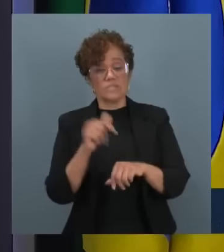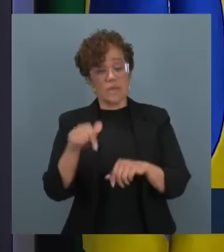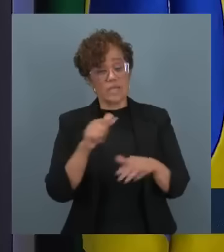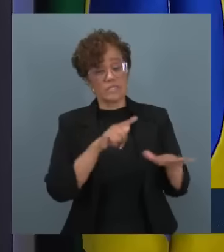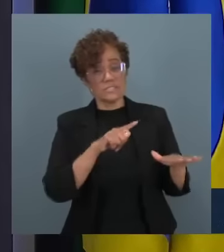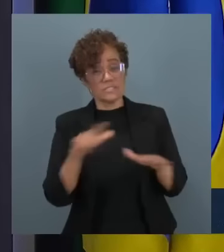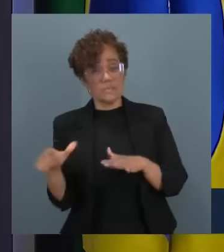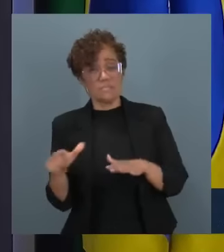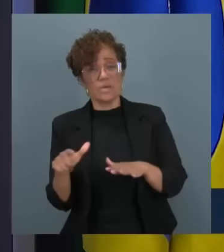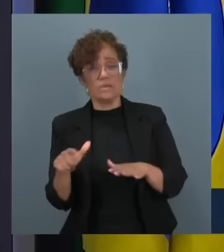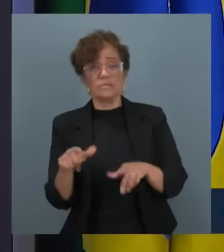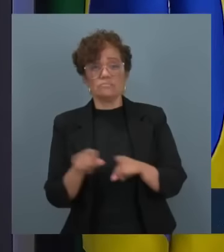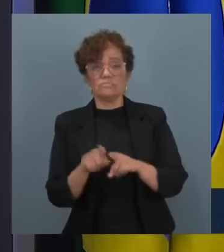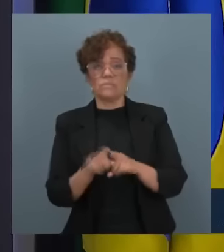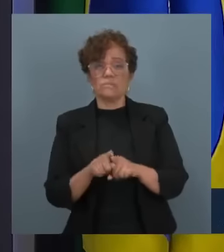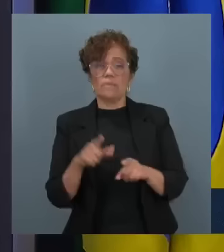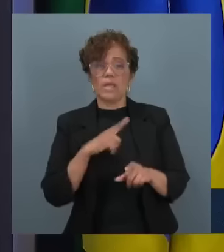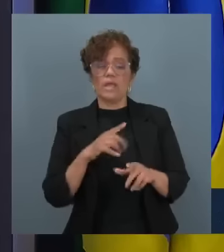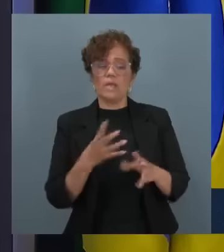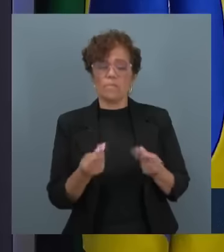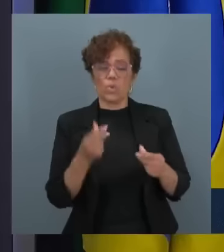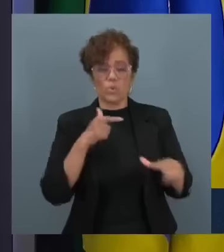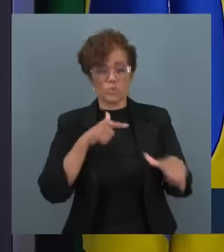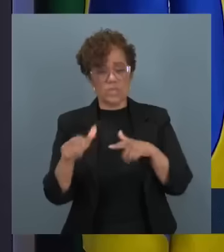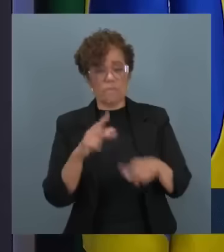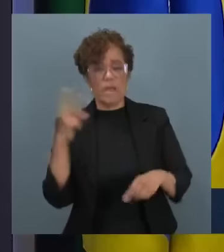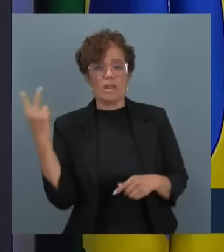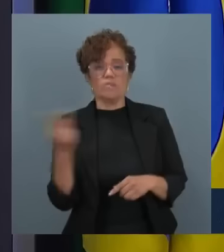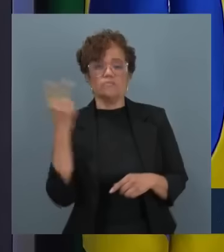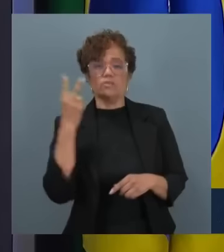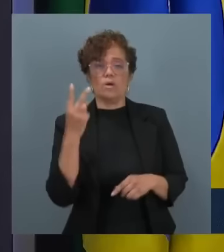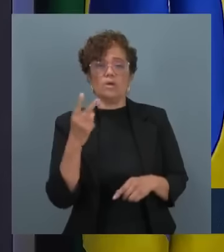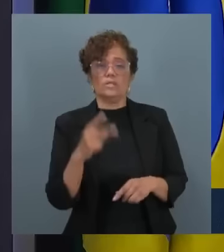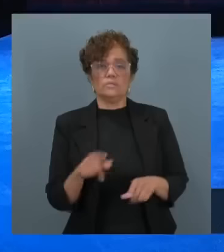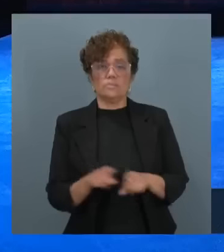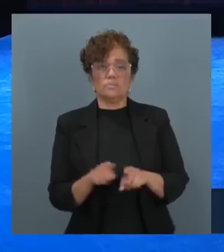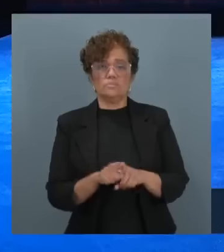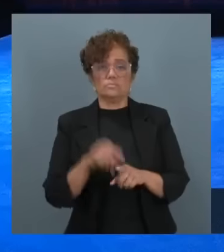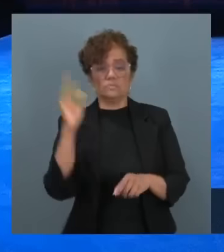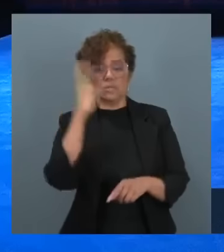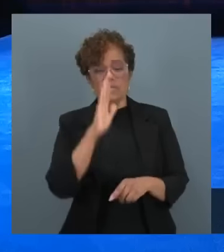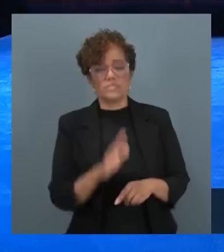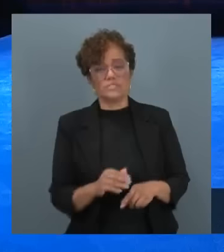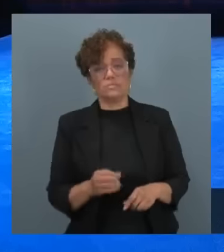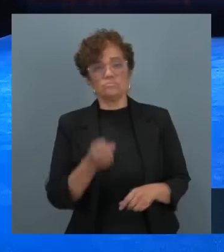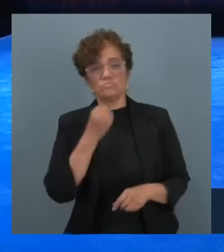Confúcio, que seja repleta de produtividade e de vitórias para o Brasil de bem. Muito obrigado.